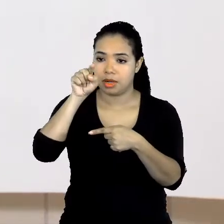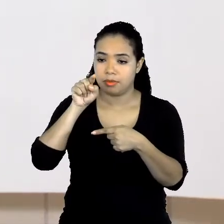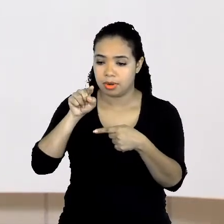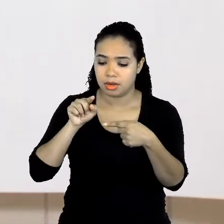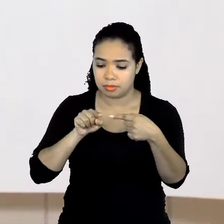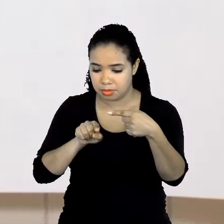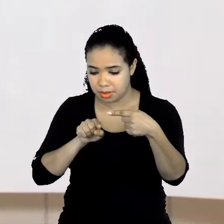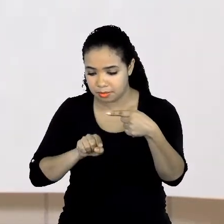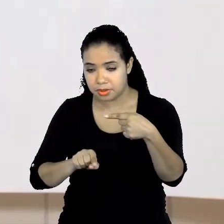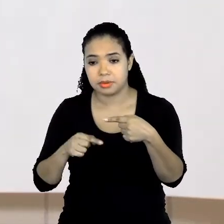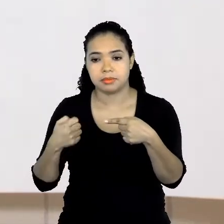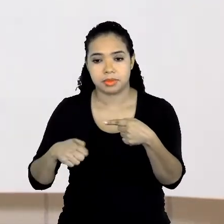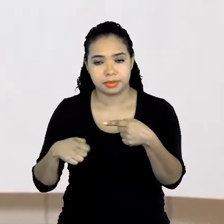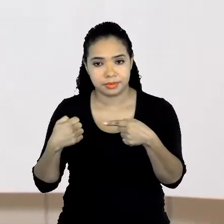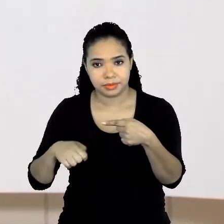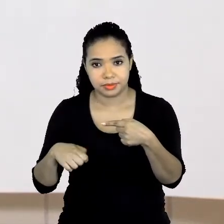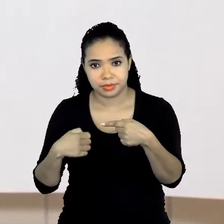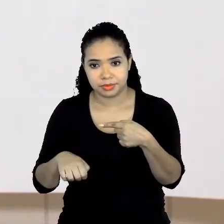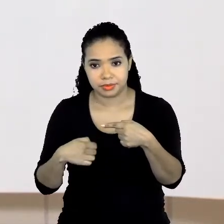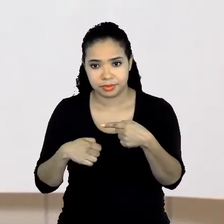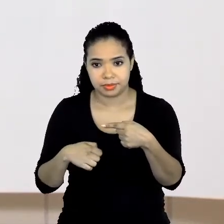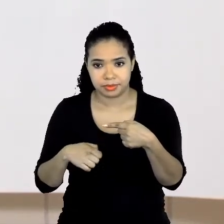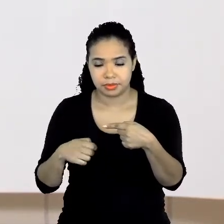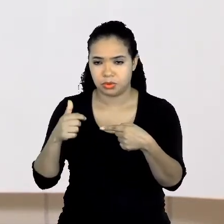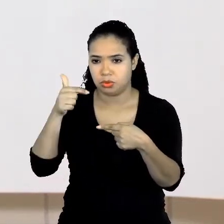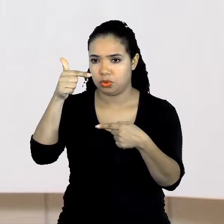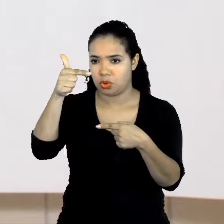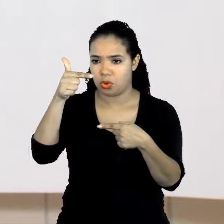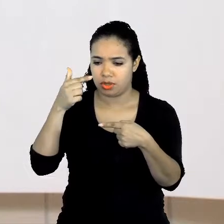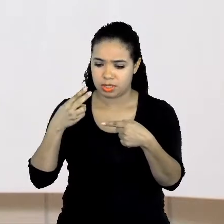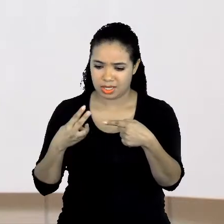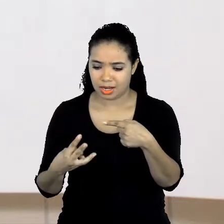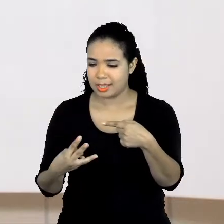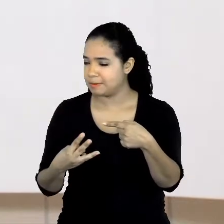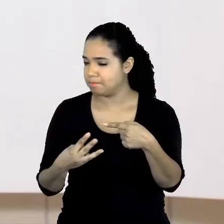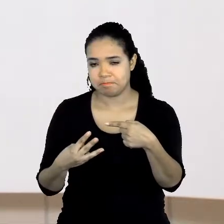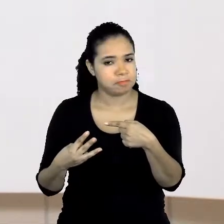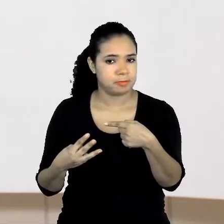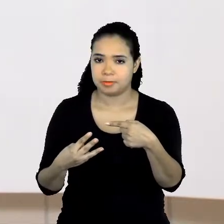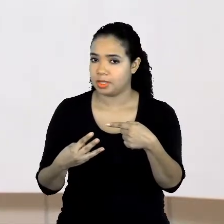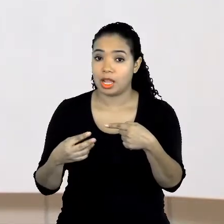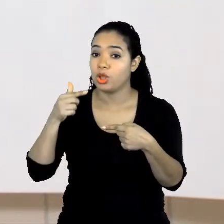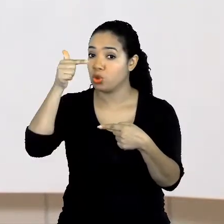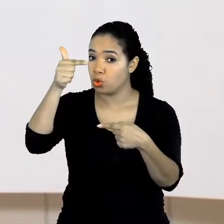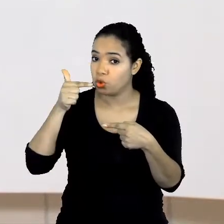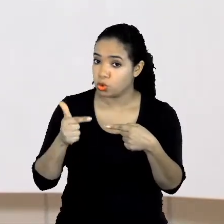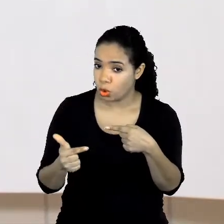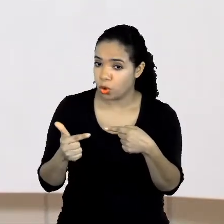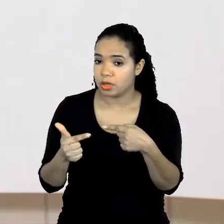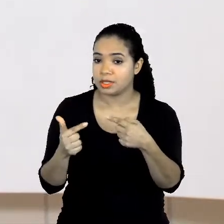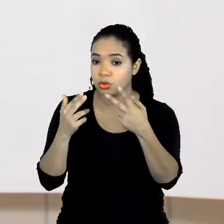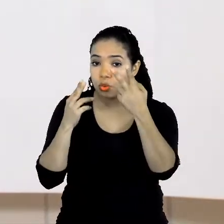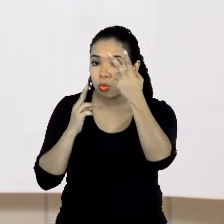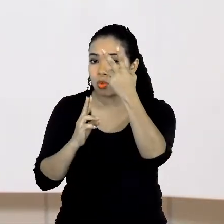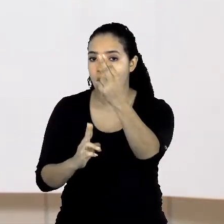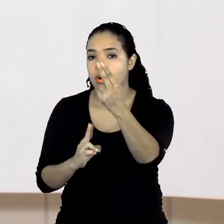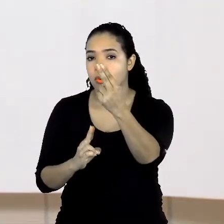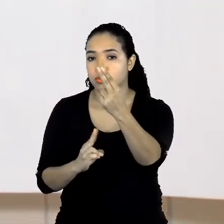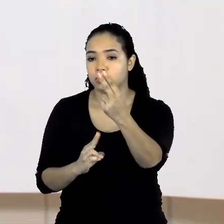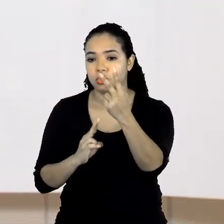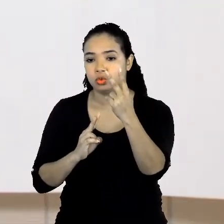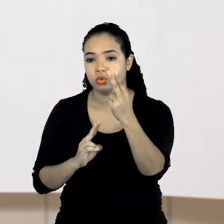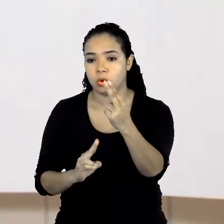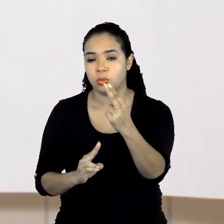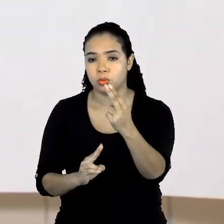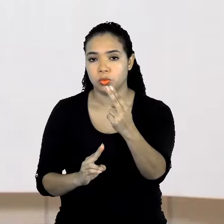no denominador. Eu não posso colocar aqui o 2 depois aqui 3. Os 2 é por 2, nesse caso.